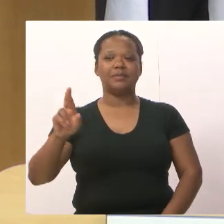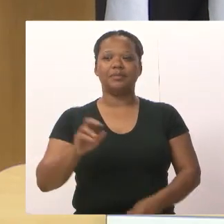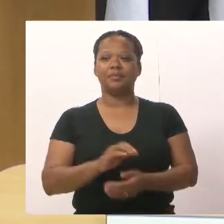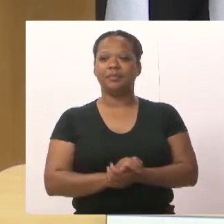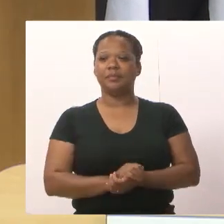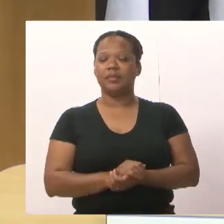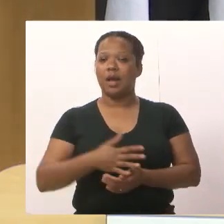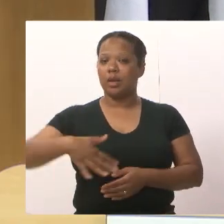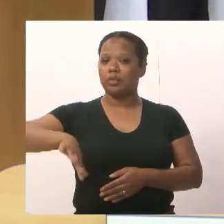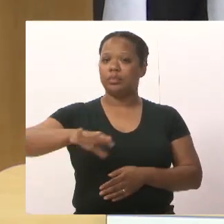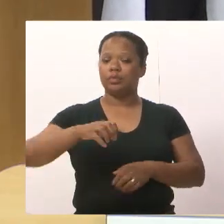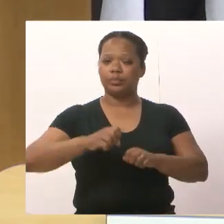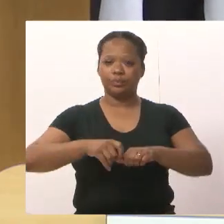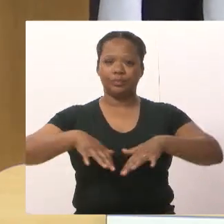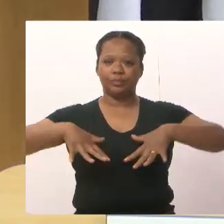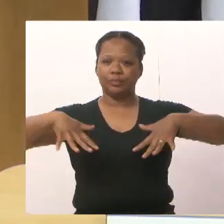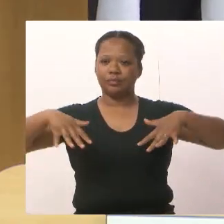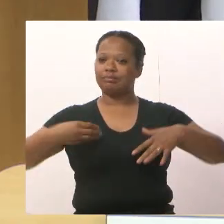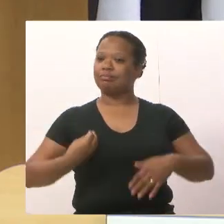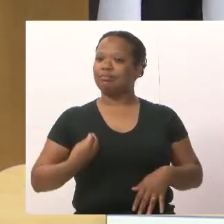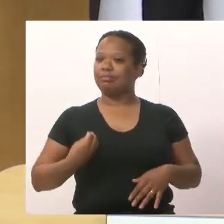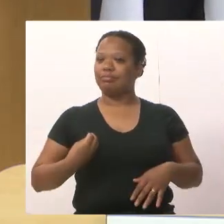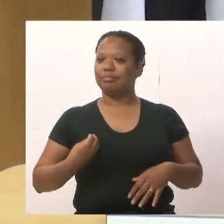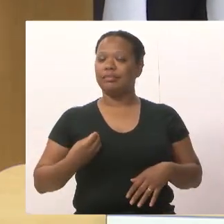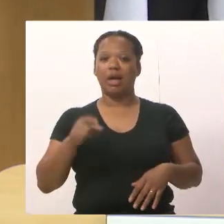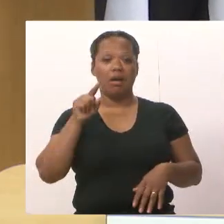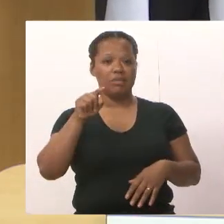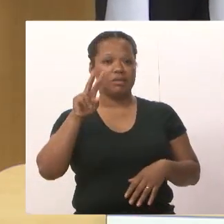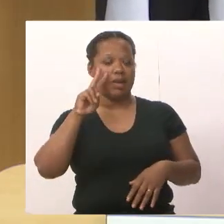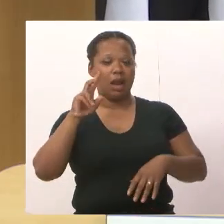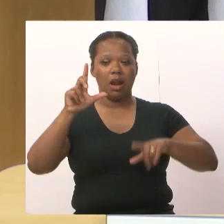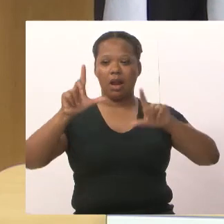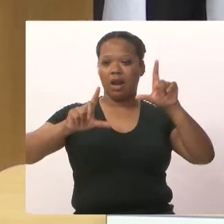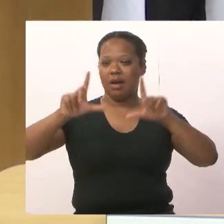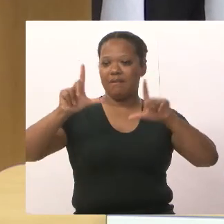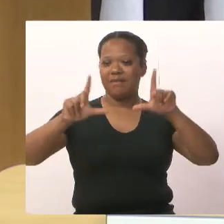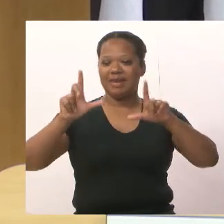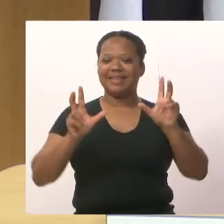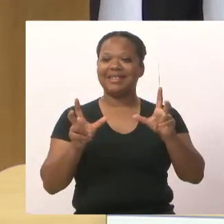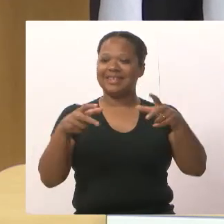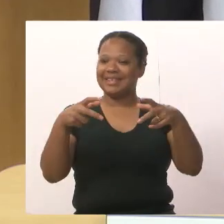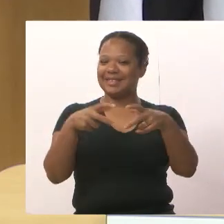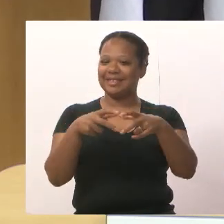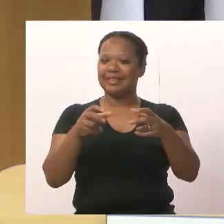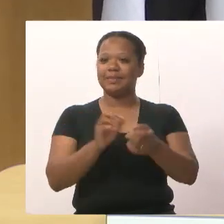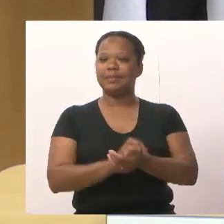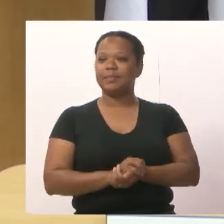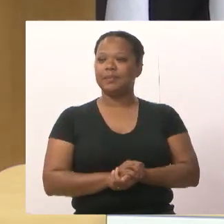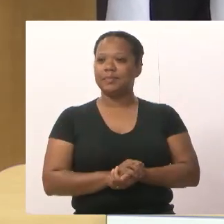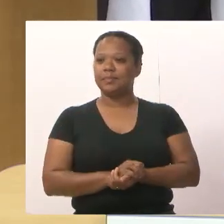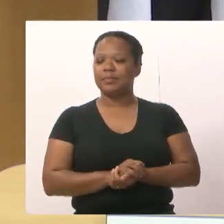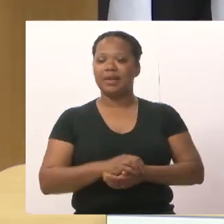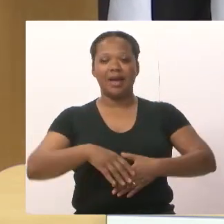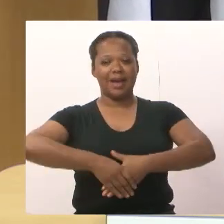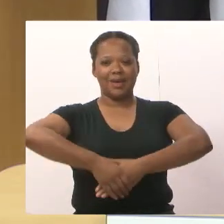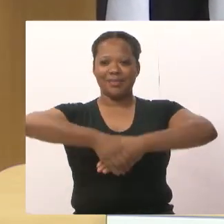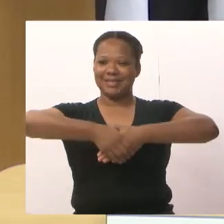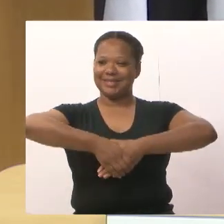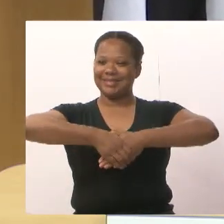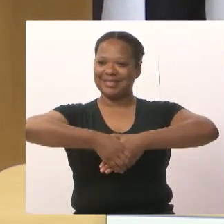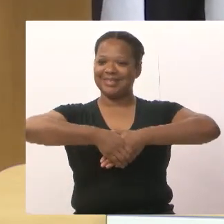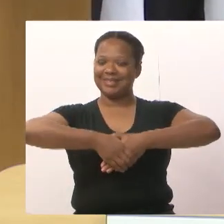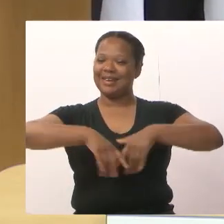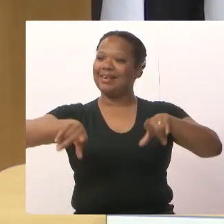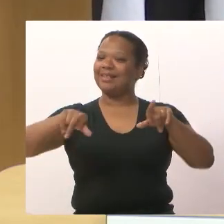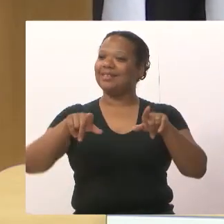ao público presente, a você que está assistindo à TV Câmara. E cumprimentar também